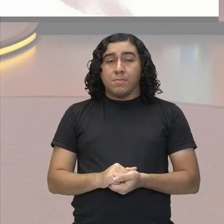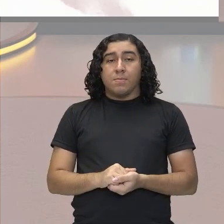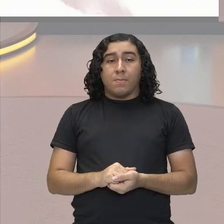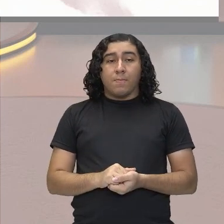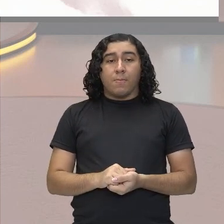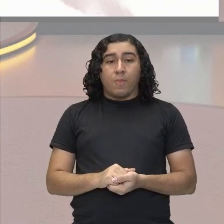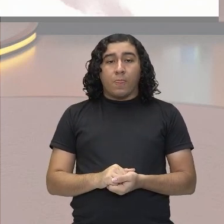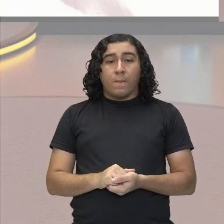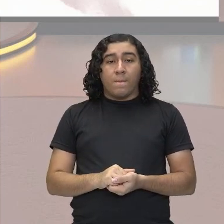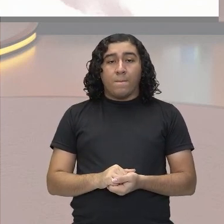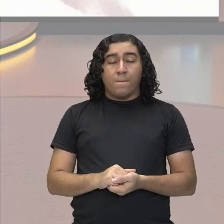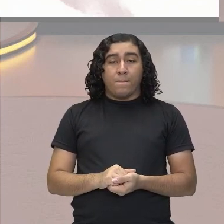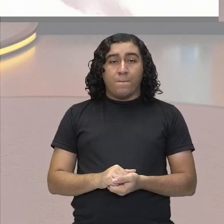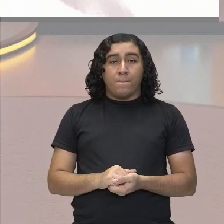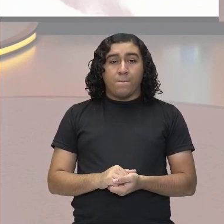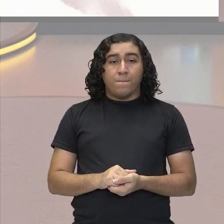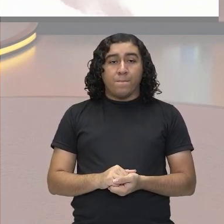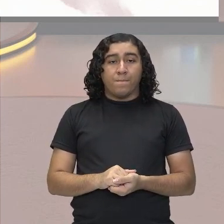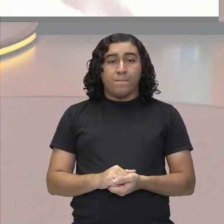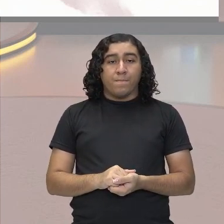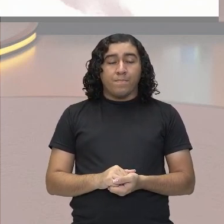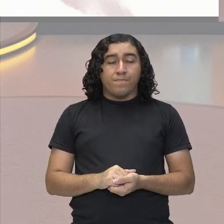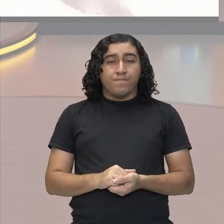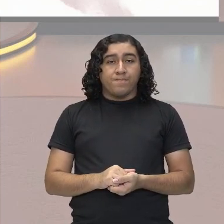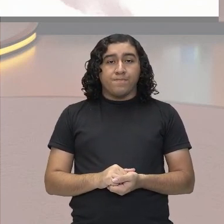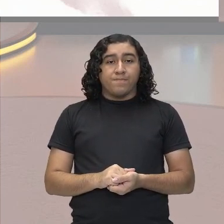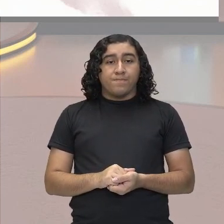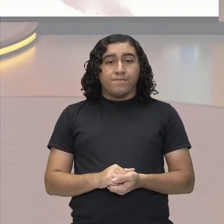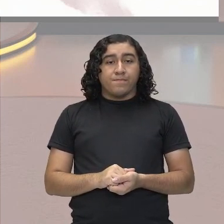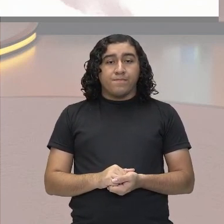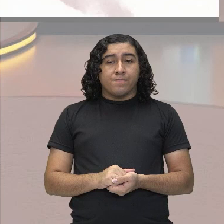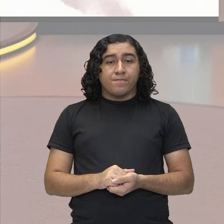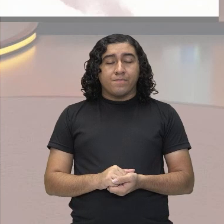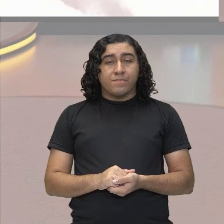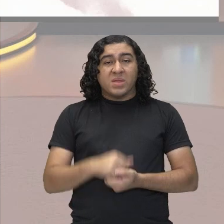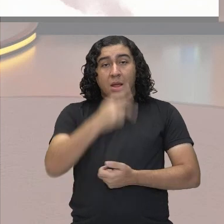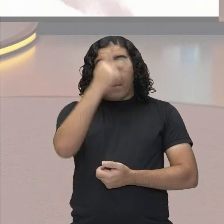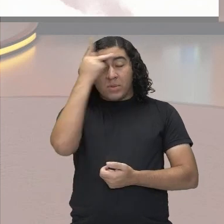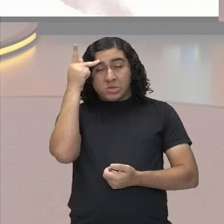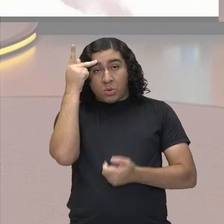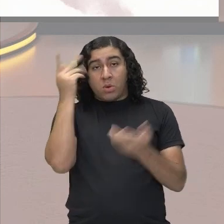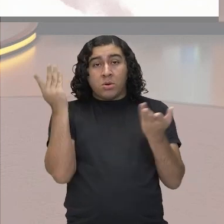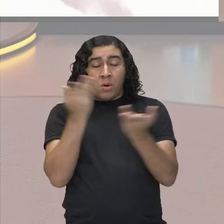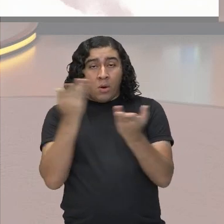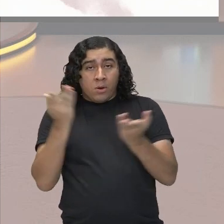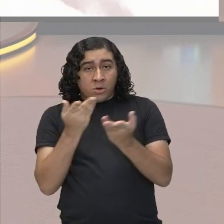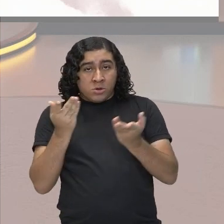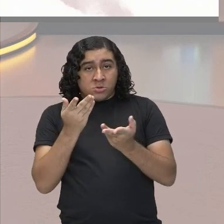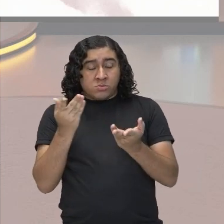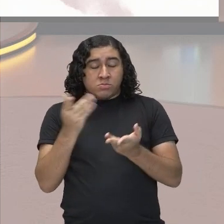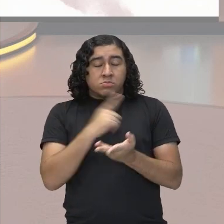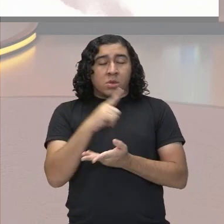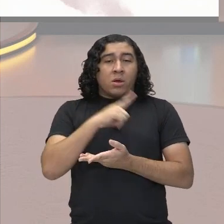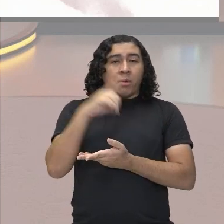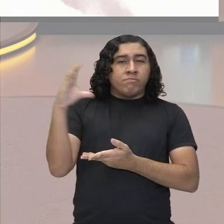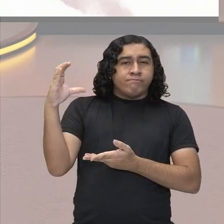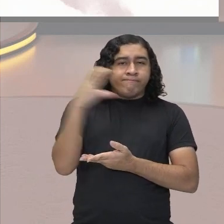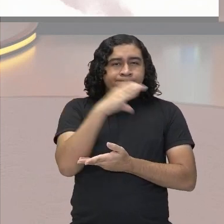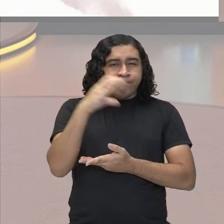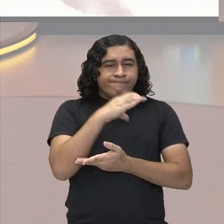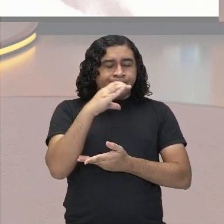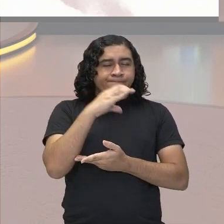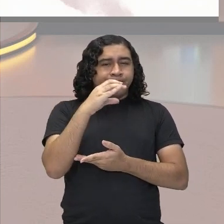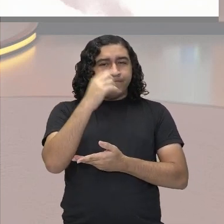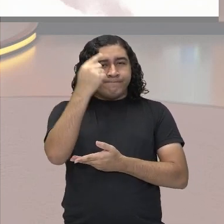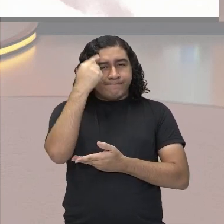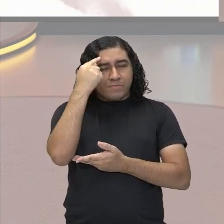acontece? As pessoas hoje, por exemplo, se deslocam mais facilmente, né, de um